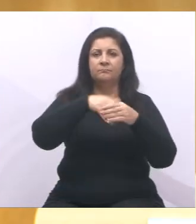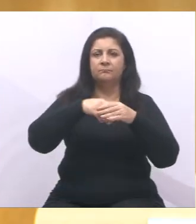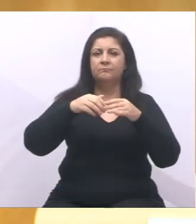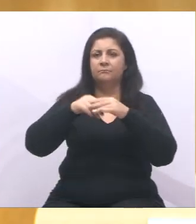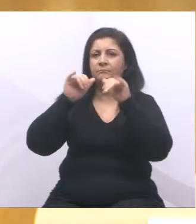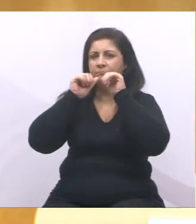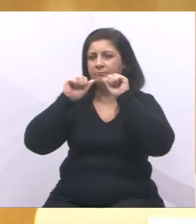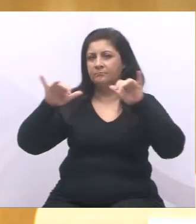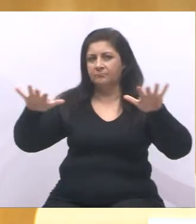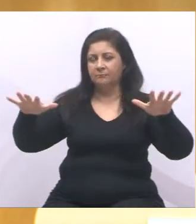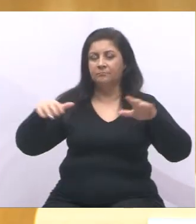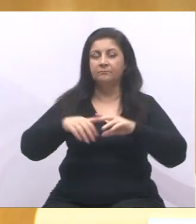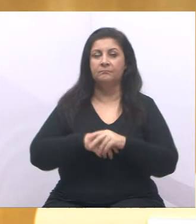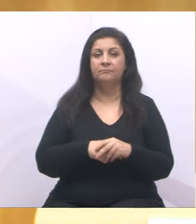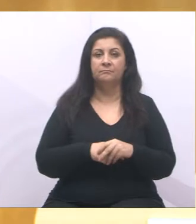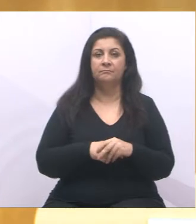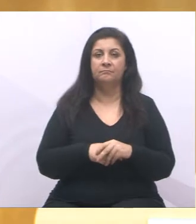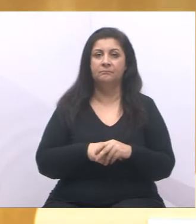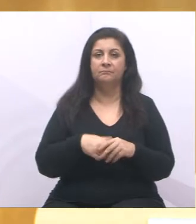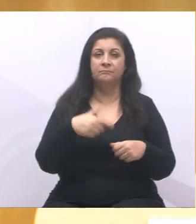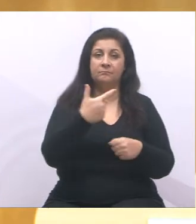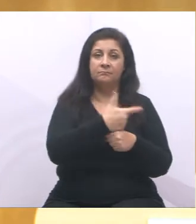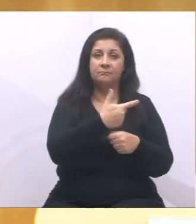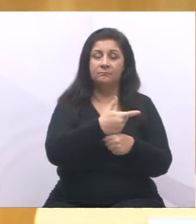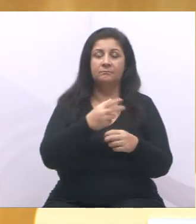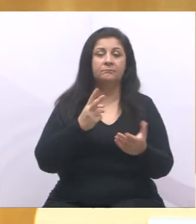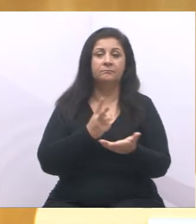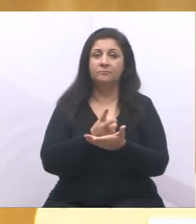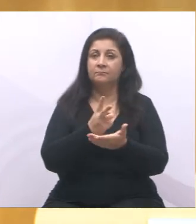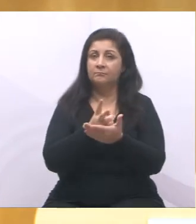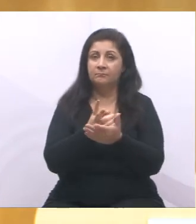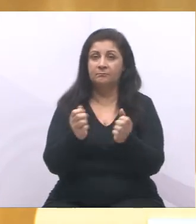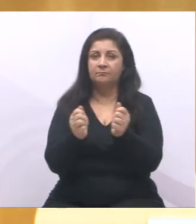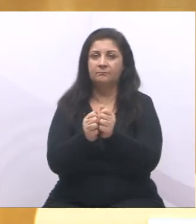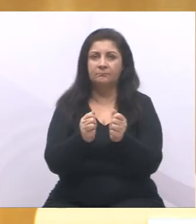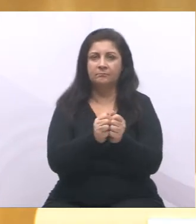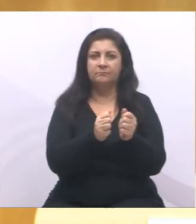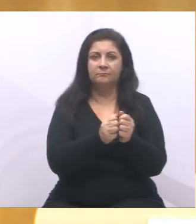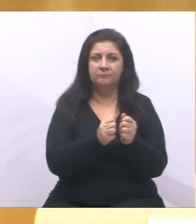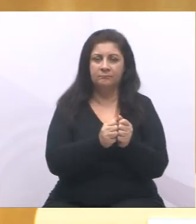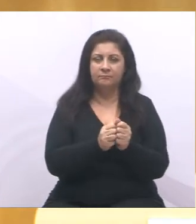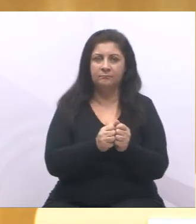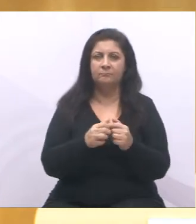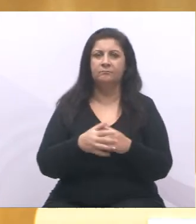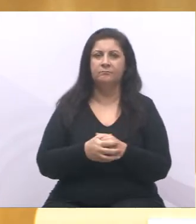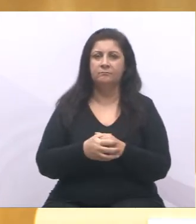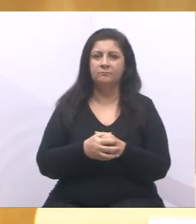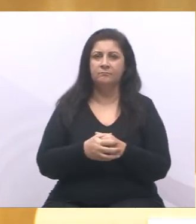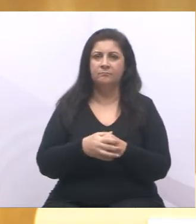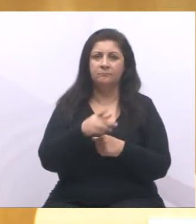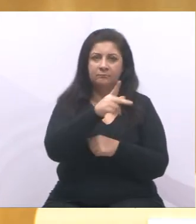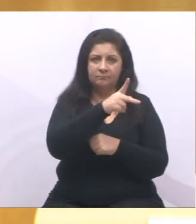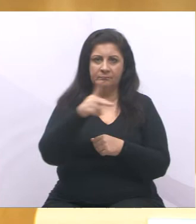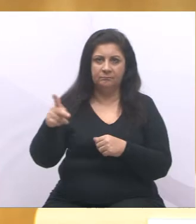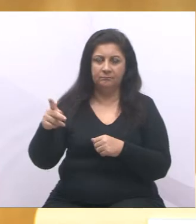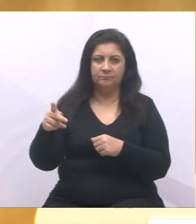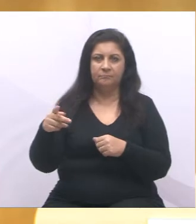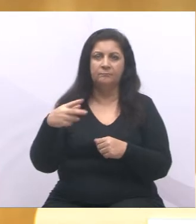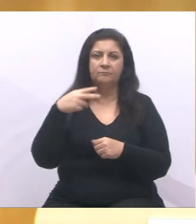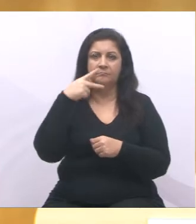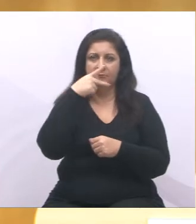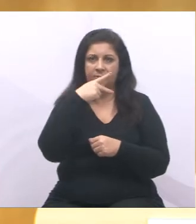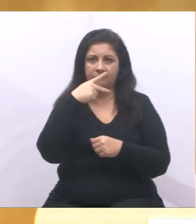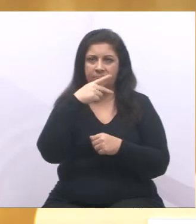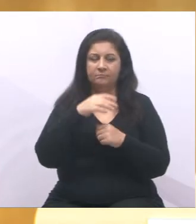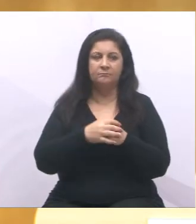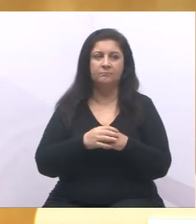pessoas das lideranças sempre presentes, dos presidentes dos partidos, em especial meu amigo Adir